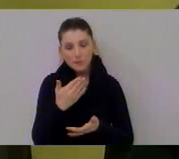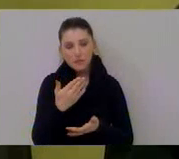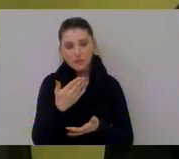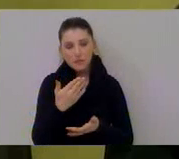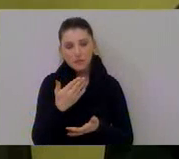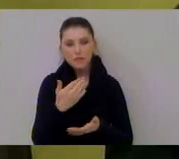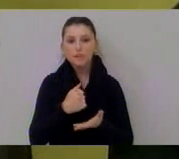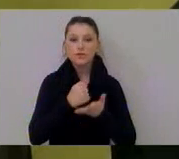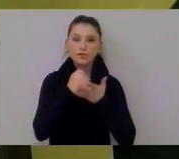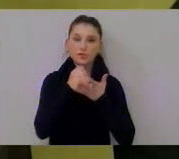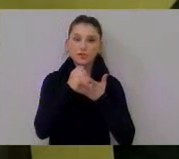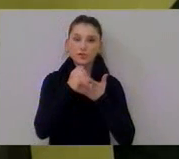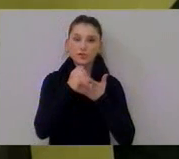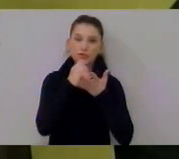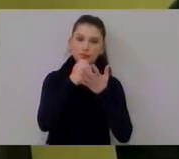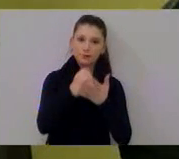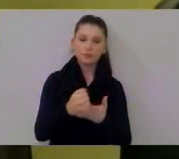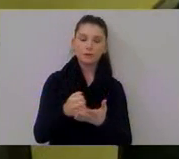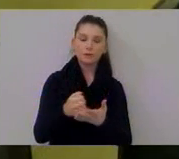a buscar